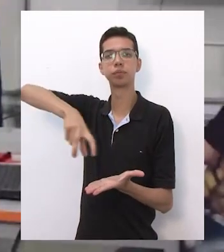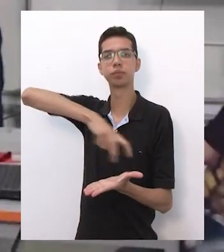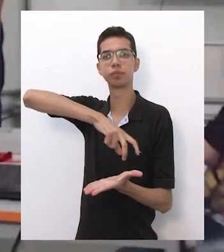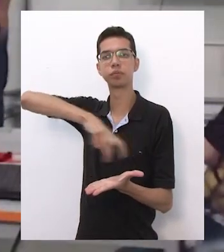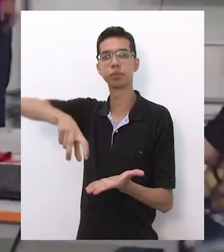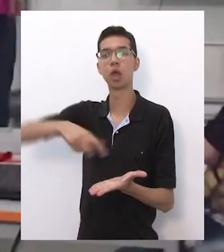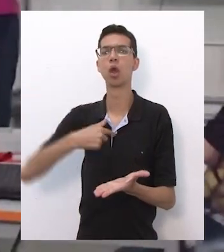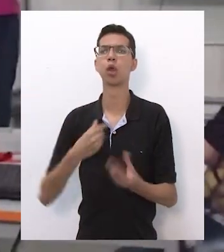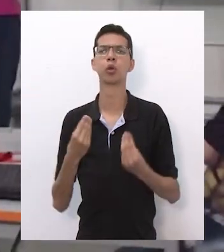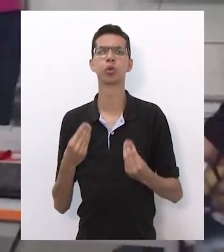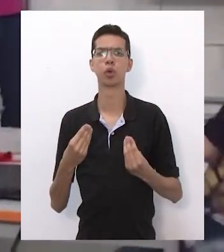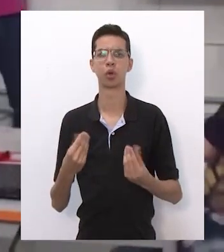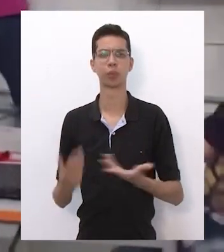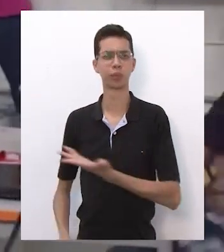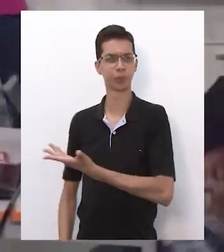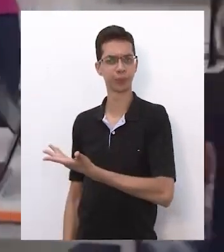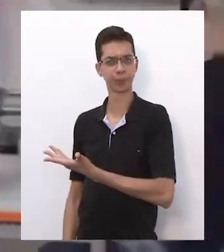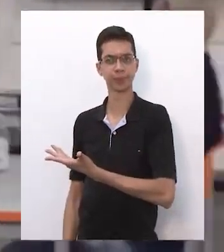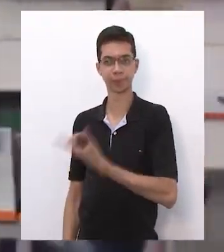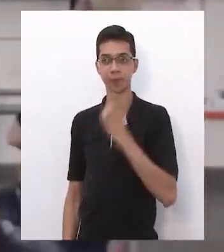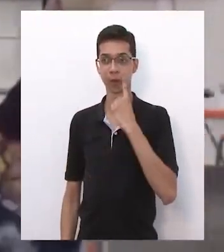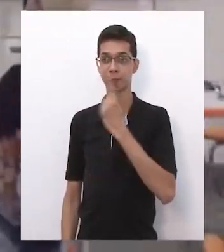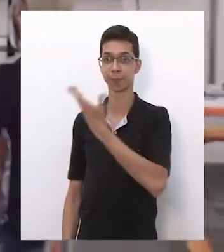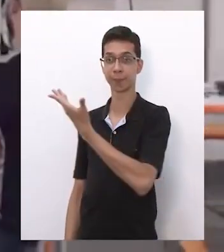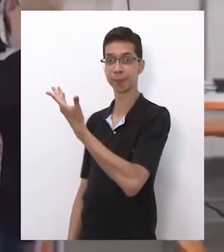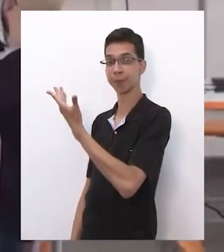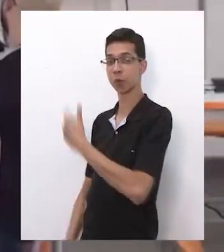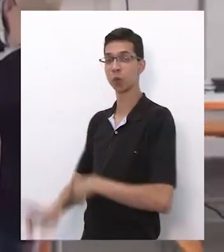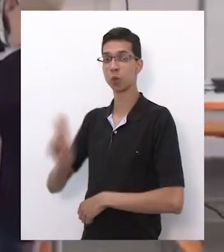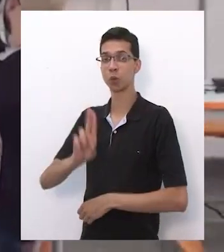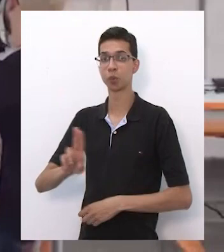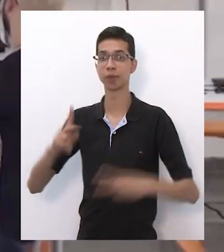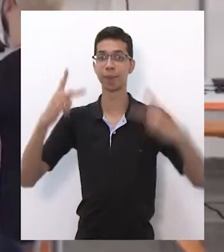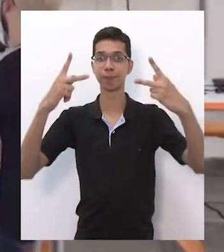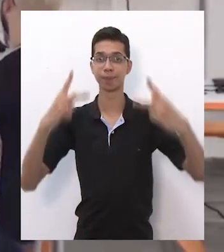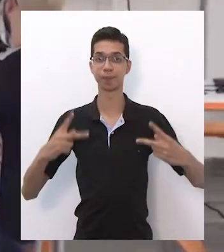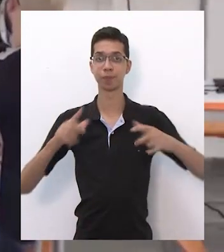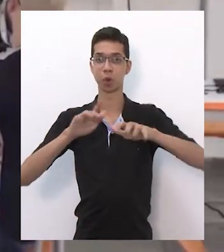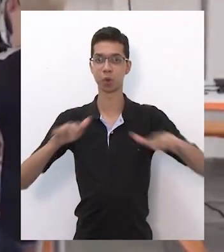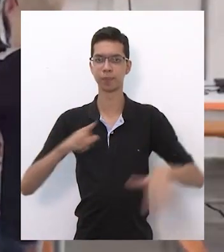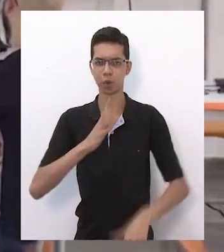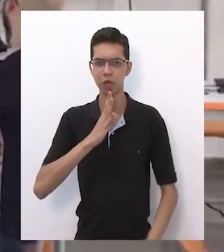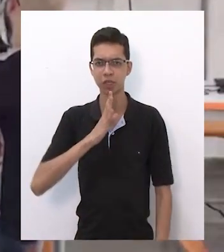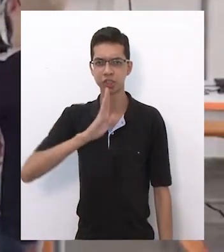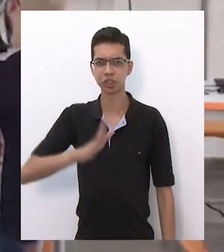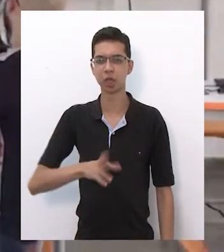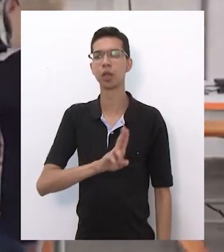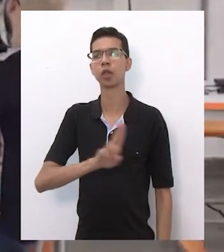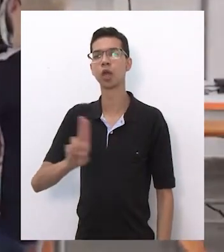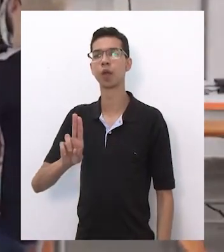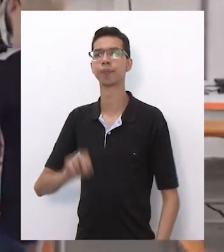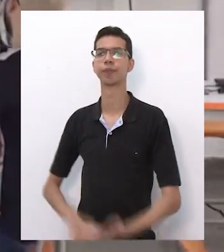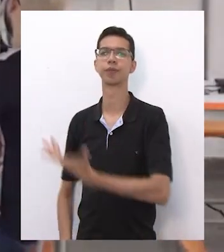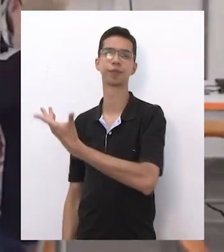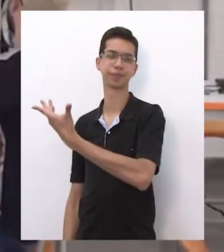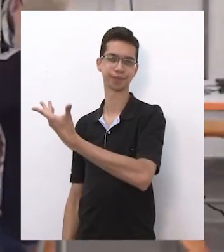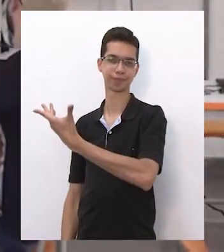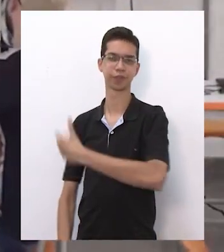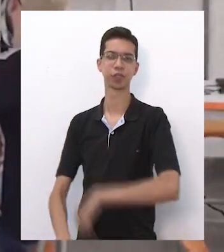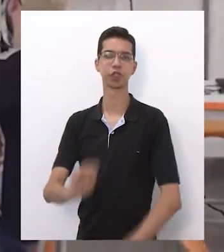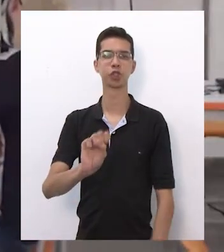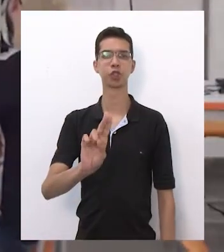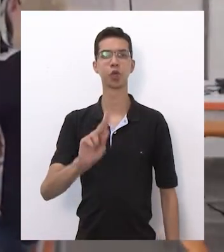para a impressora 3D? Então, nós utilizamos esse programa, eu não sei se vocês já conhecem, que é chamado Tinkercad. Ele é um programa gratuito que